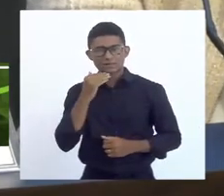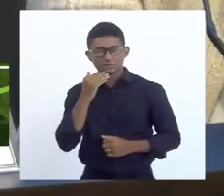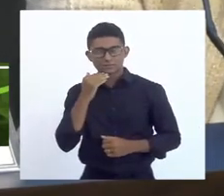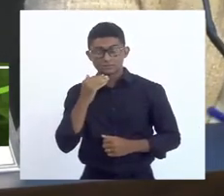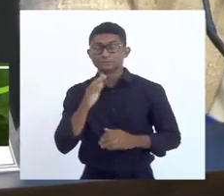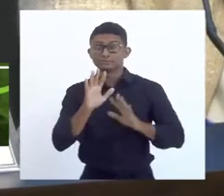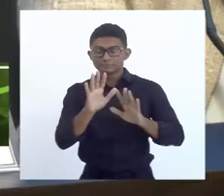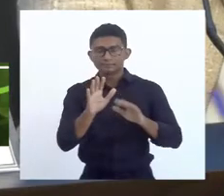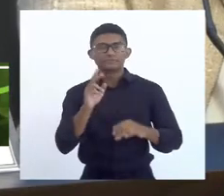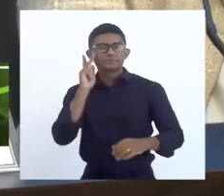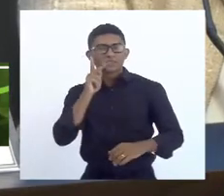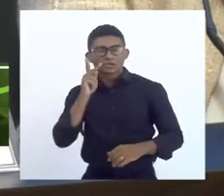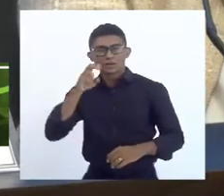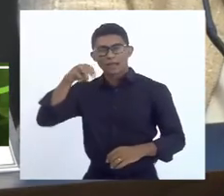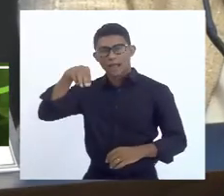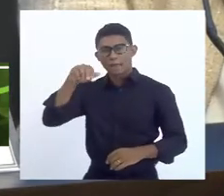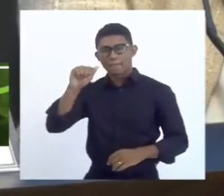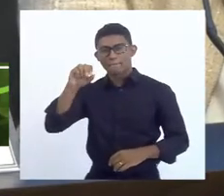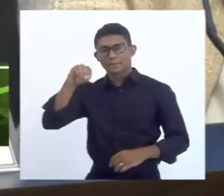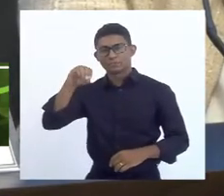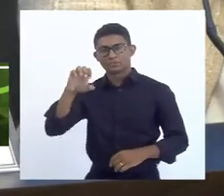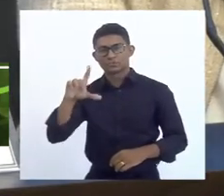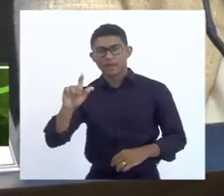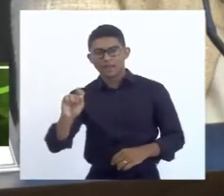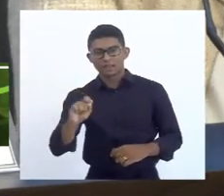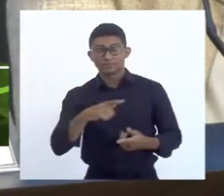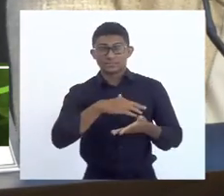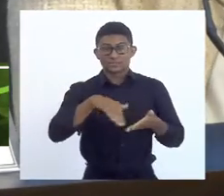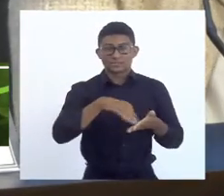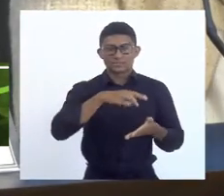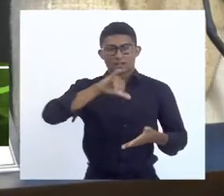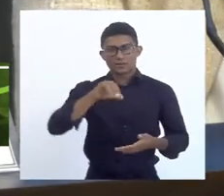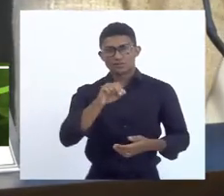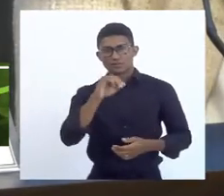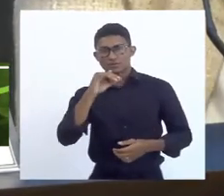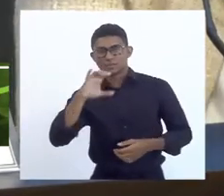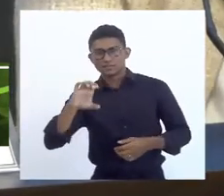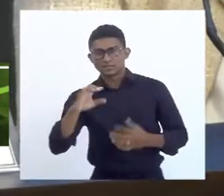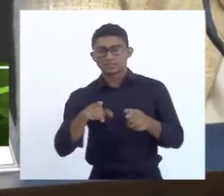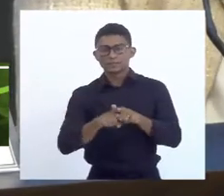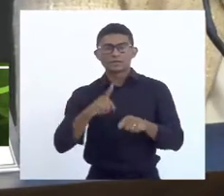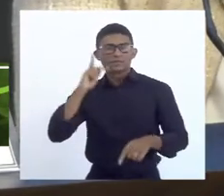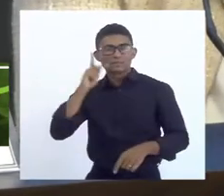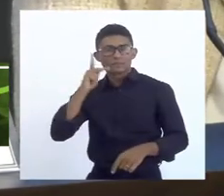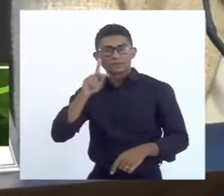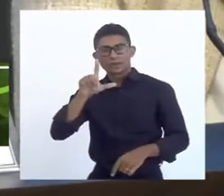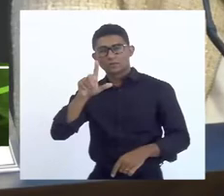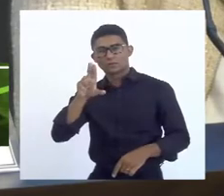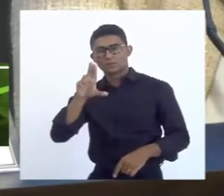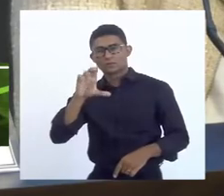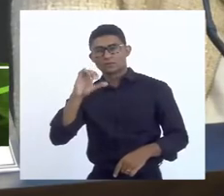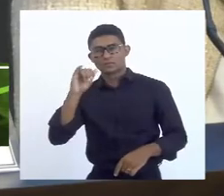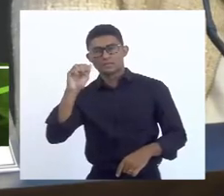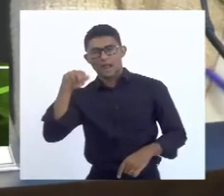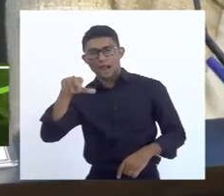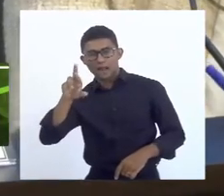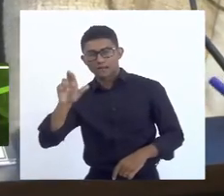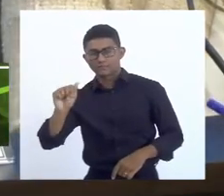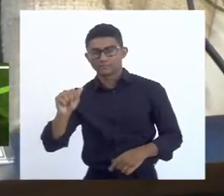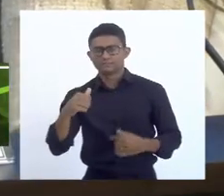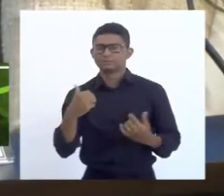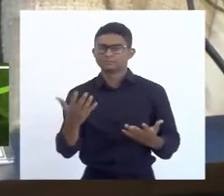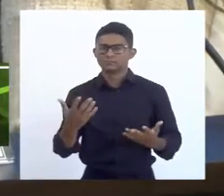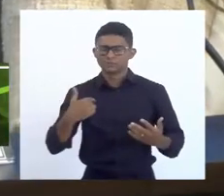Manuela Dávila, secretária Joyce e também vereadora Luciara. É uma honra,